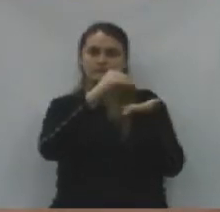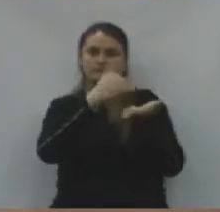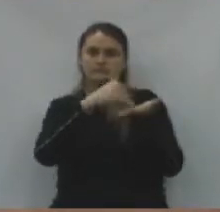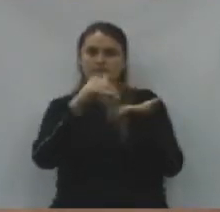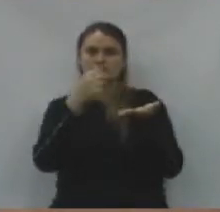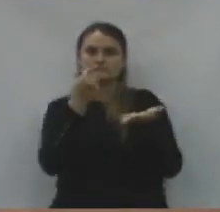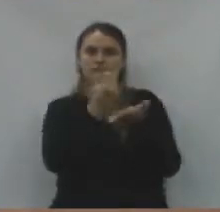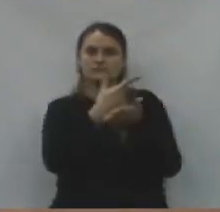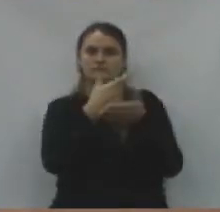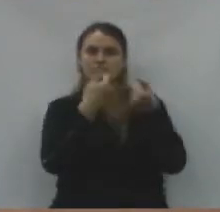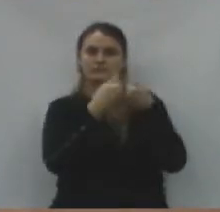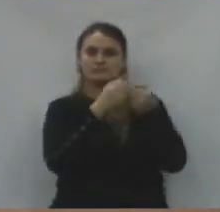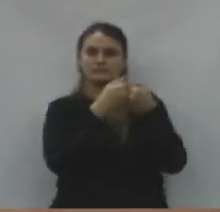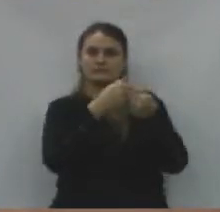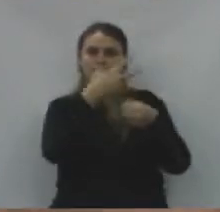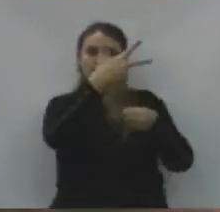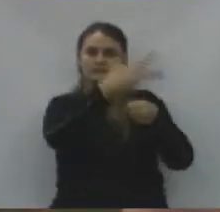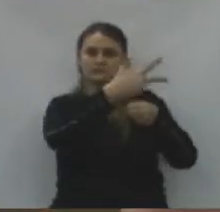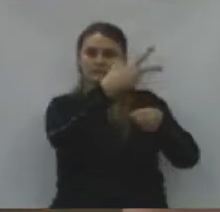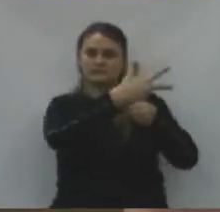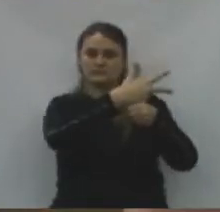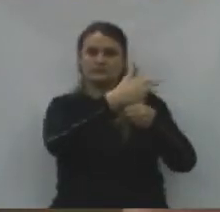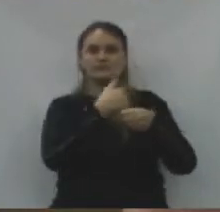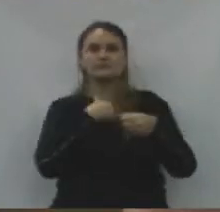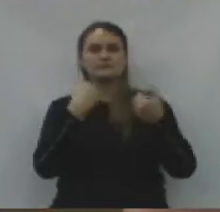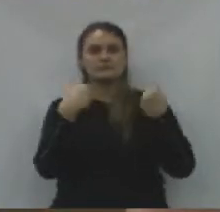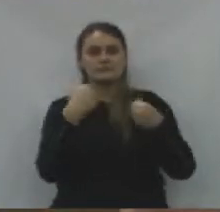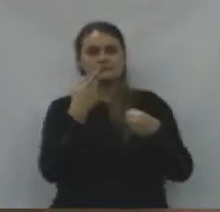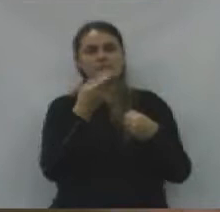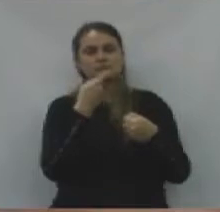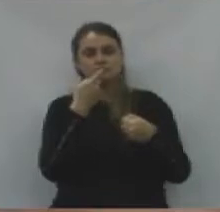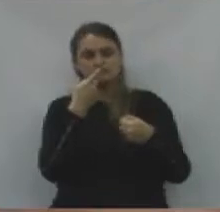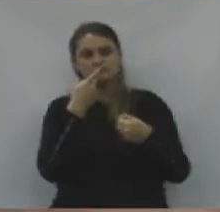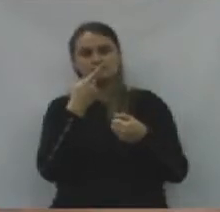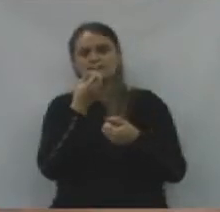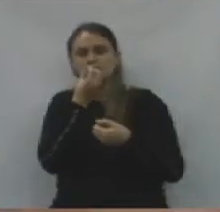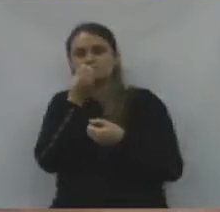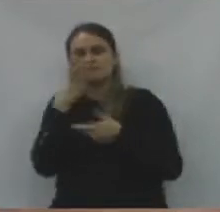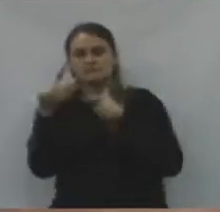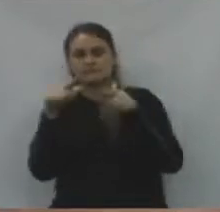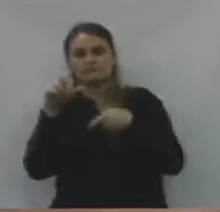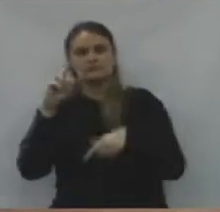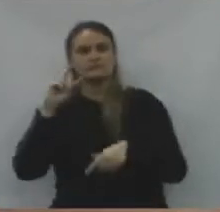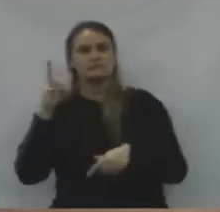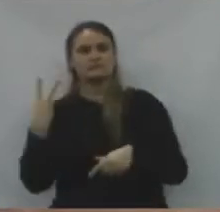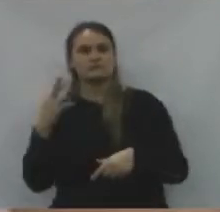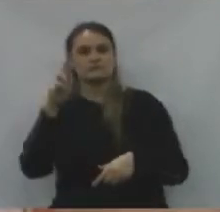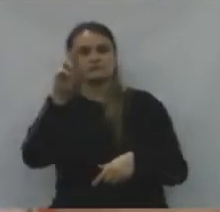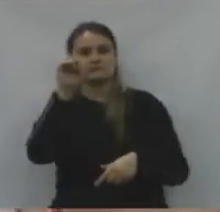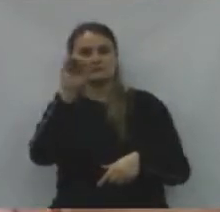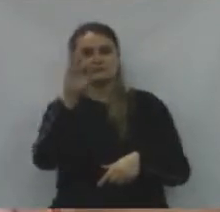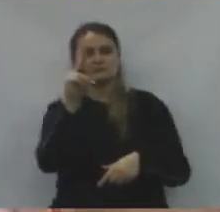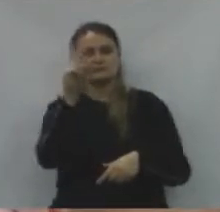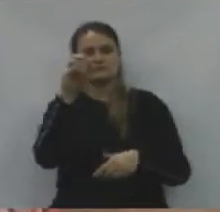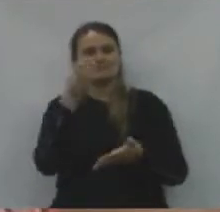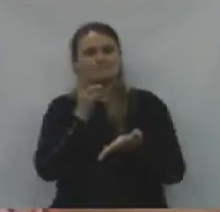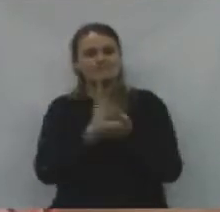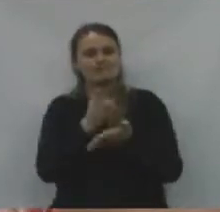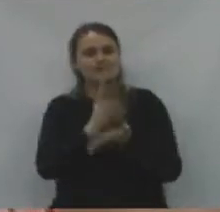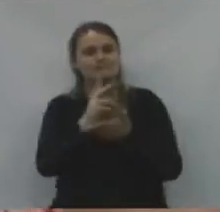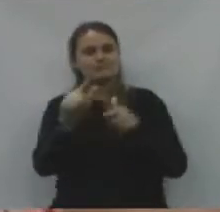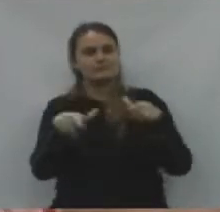da compra de um ônibus para terceira idade eo brasil destacar aqui o trabalho do vereador ratko em seu rendimento e ainda quando